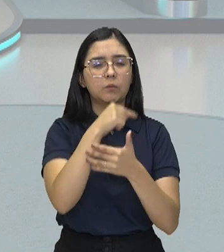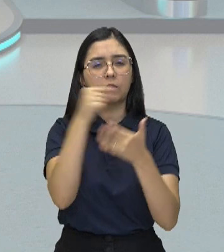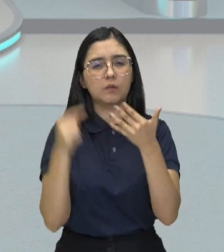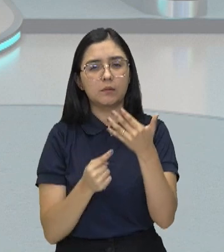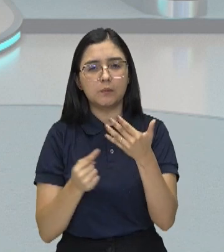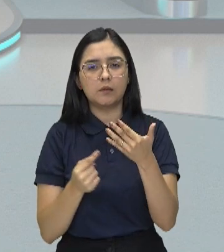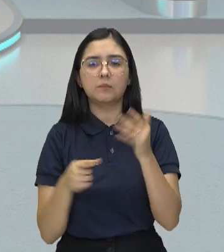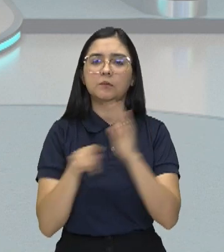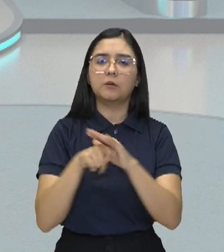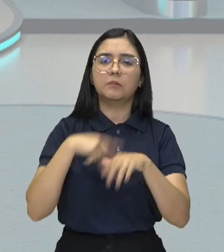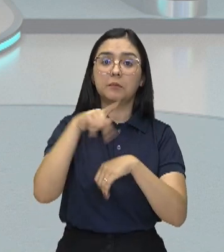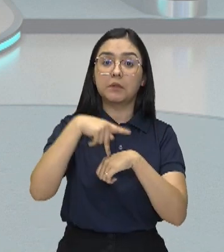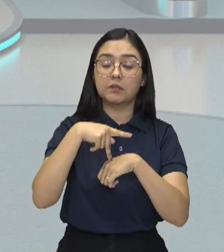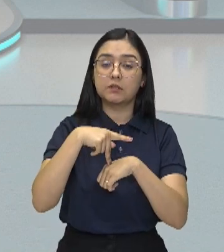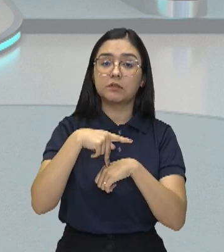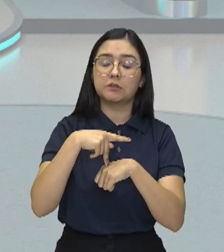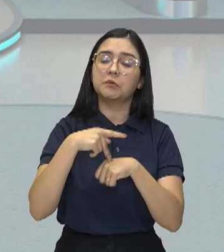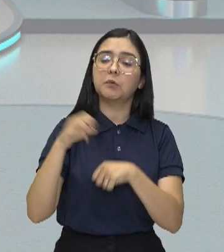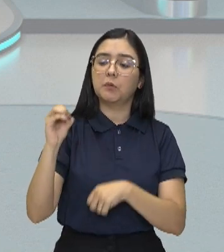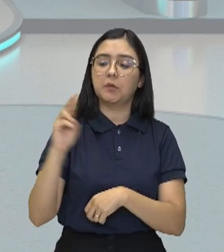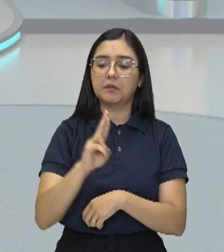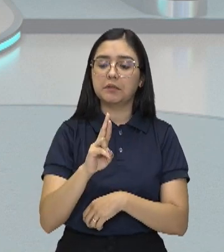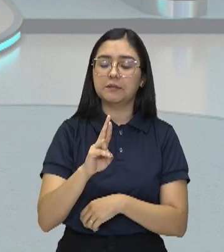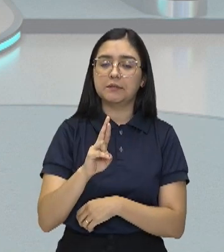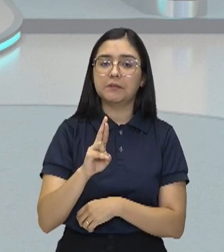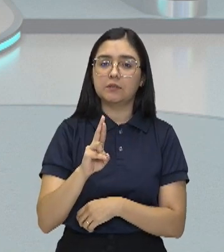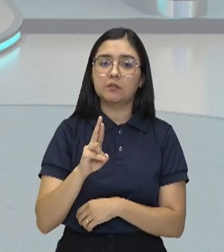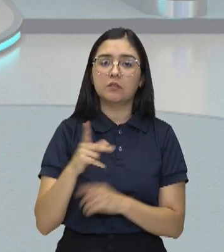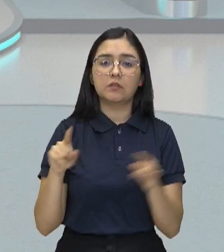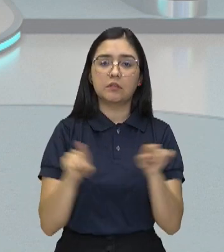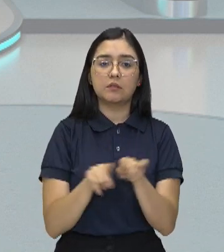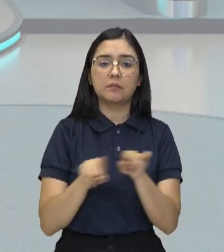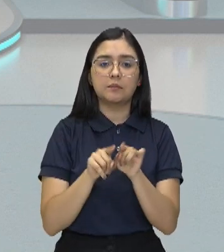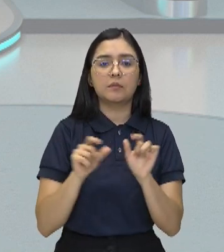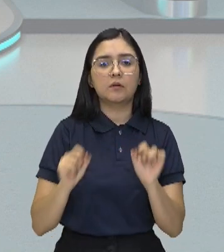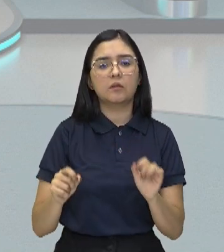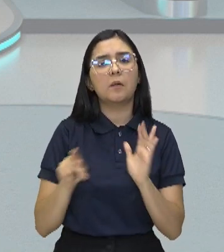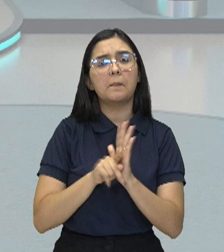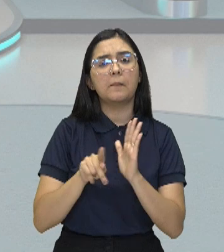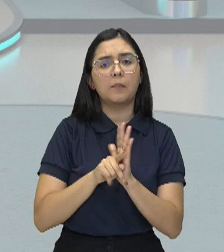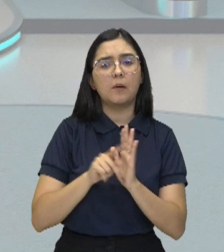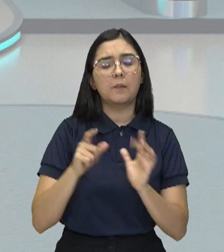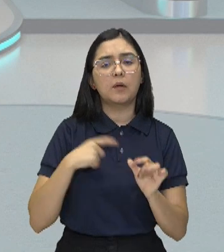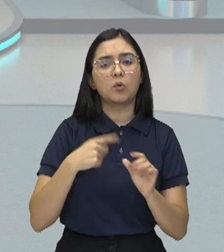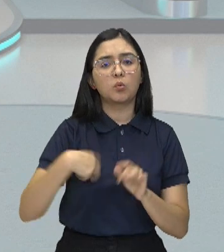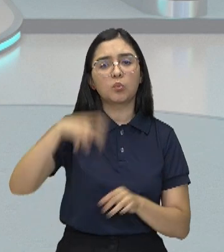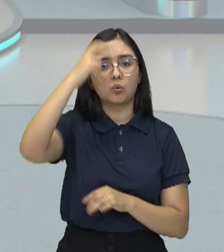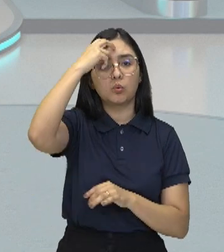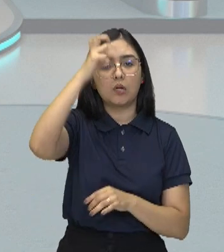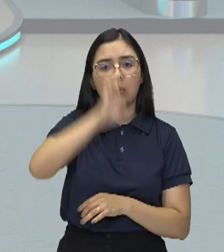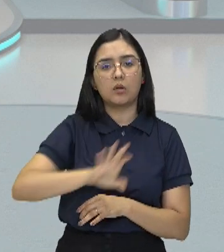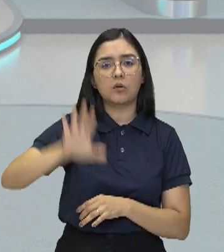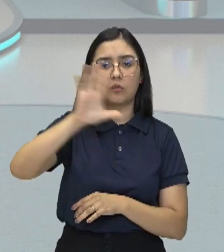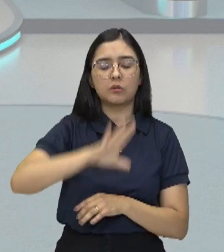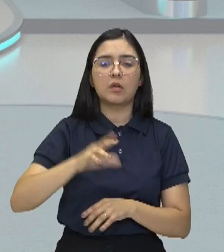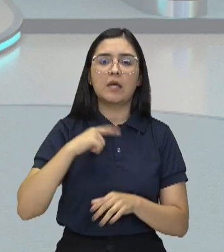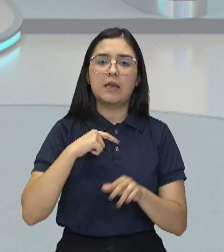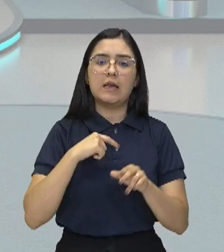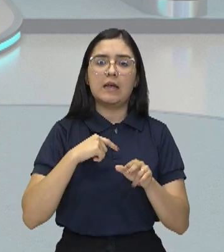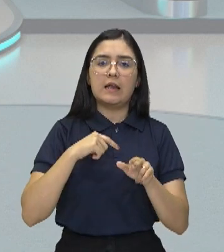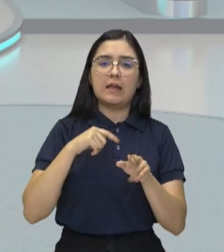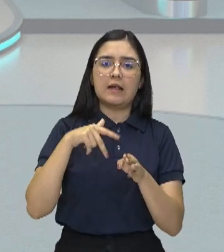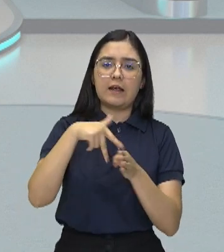dos países do Oriente Médio, né, eles colocaram elementos da cultura europeia, cavaleiros, né, que seriam